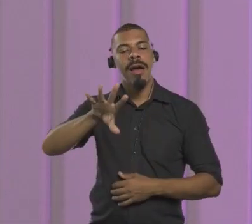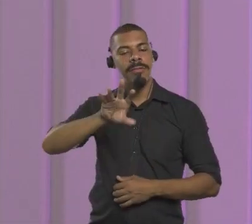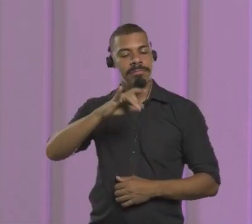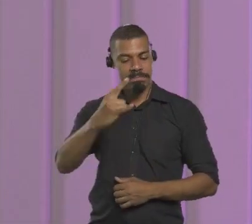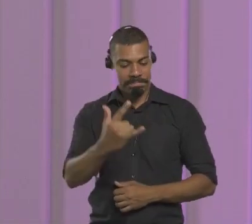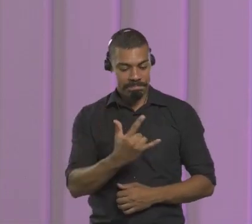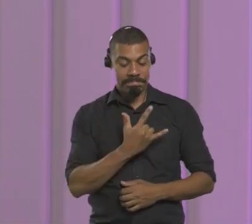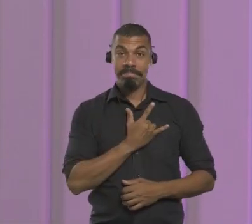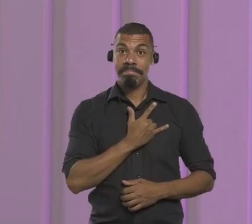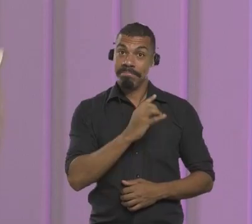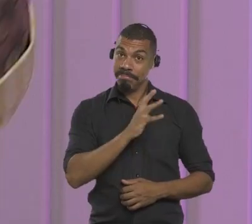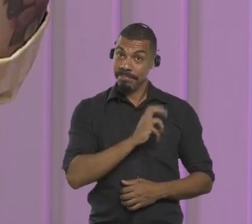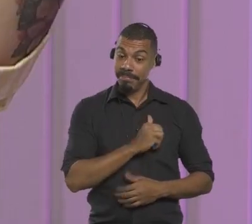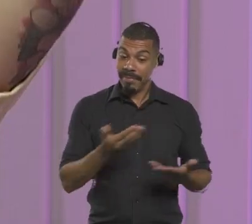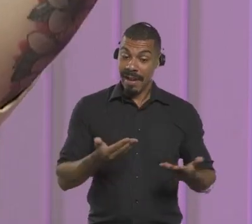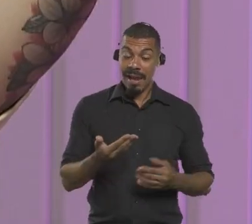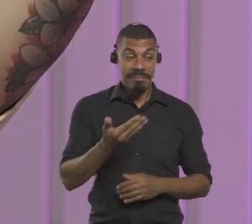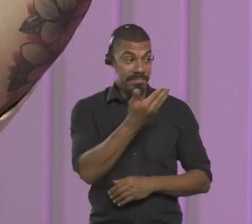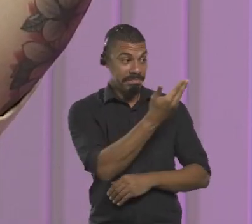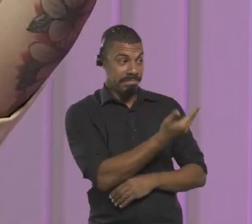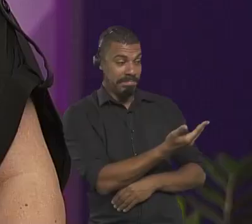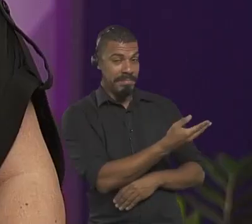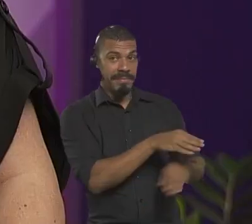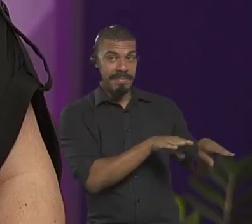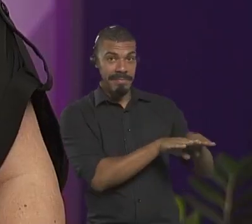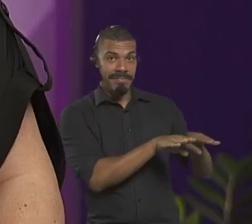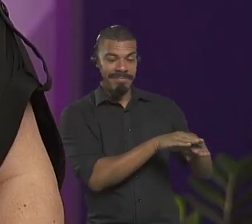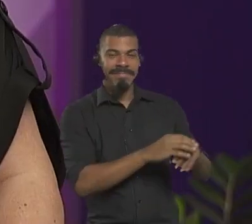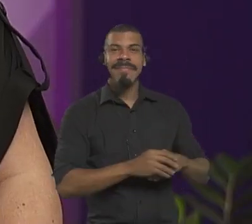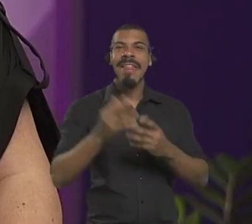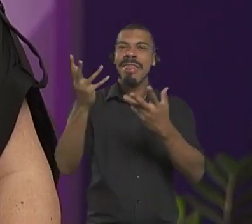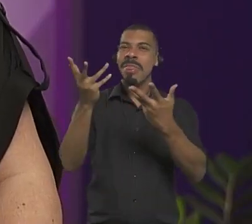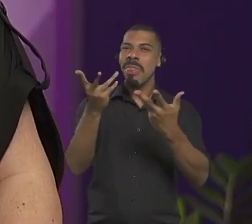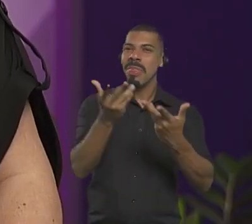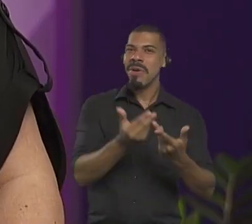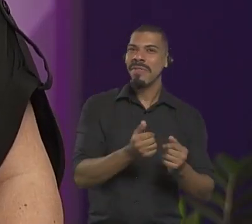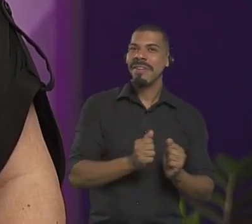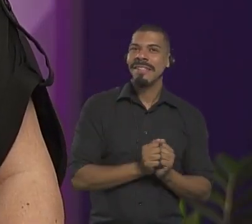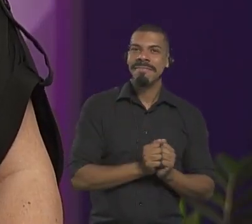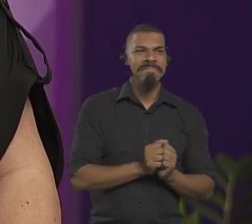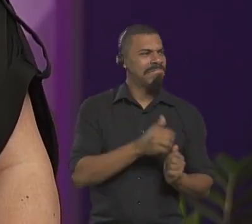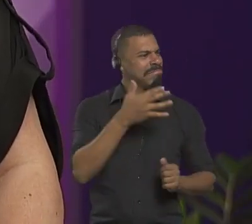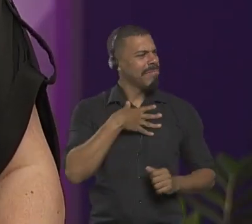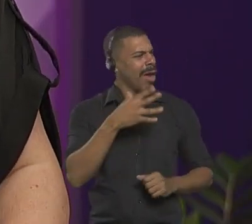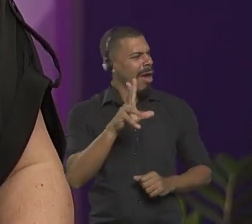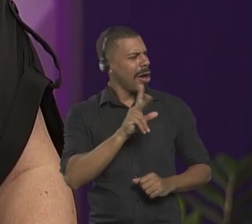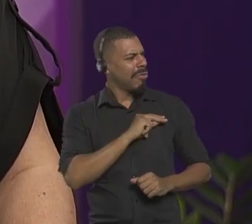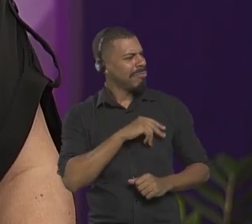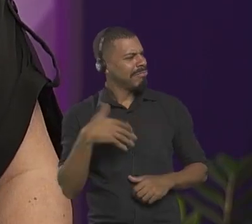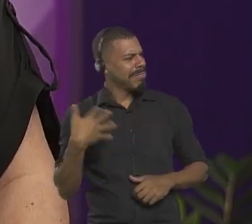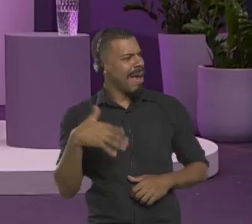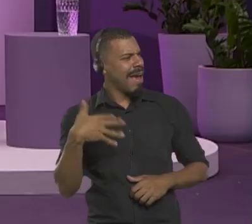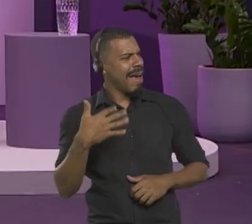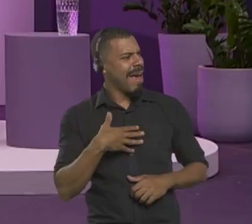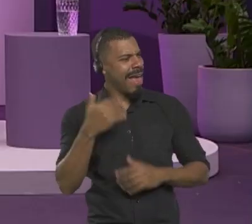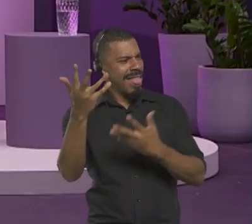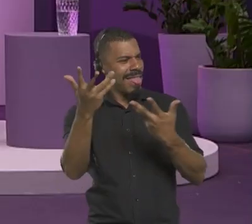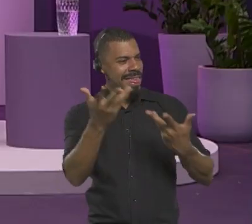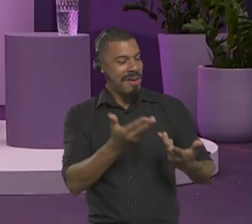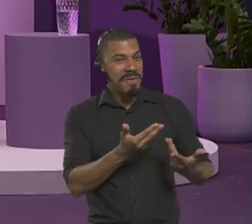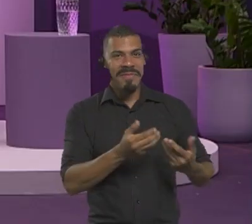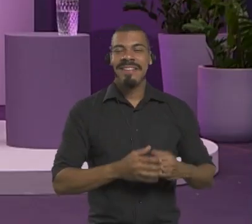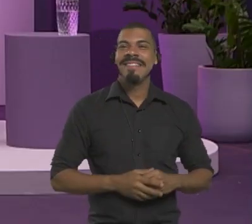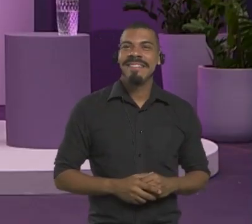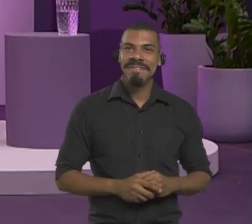Eu tô aqui, ao meu lado está a Flávia Durante, minha convidada aqui no estúdio. Tô me sentindo muito chique, que eu posso falar minha convidada no